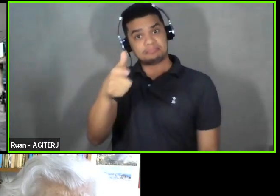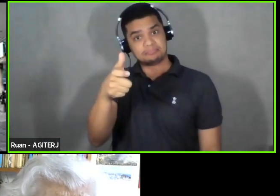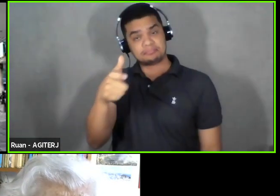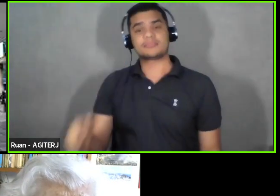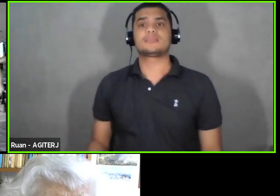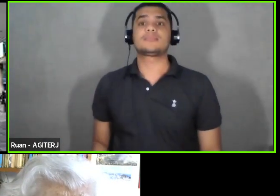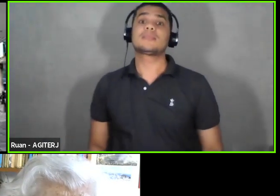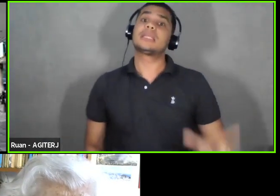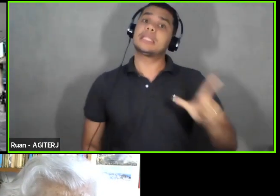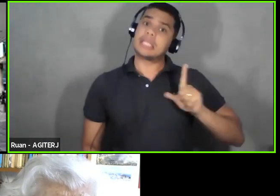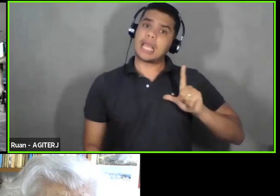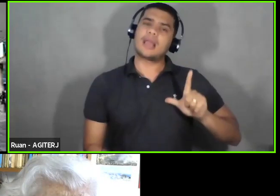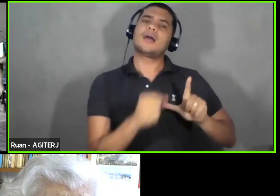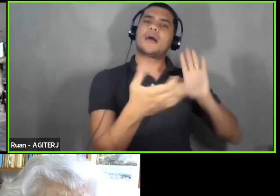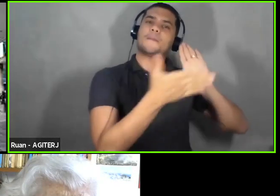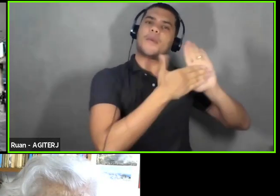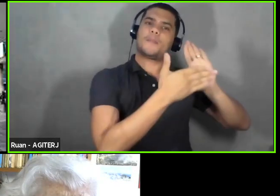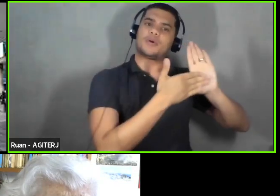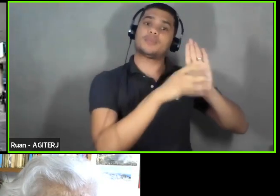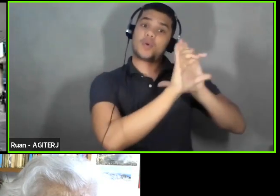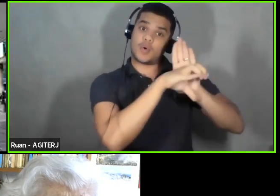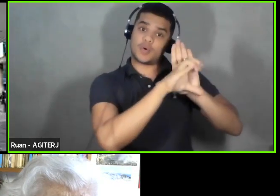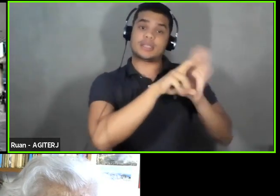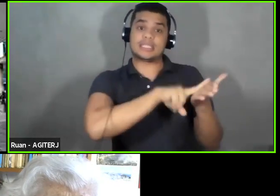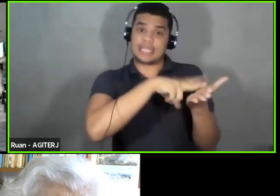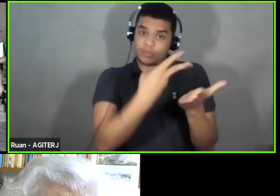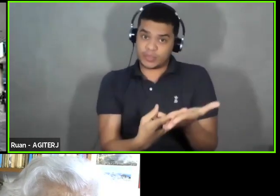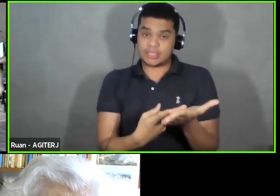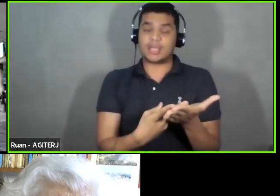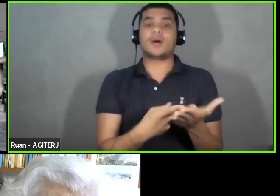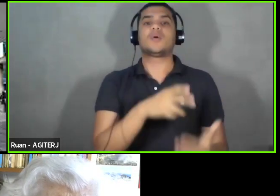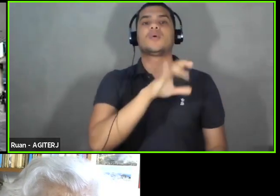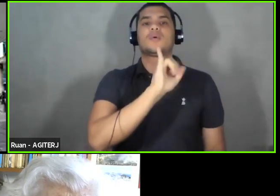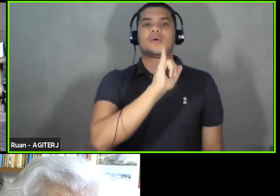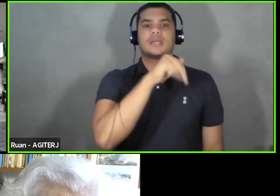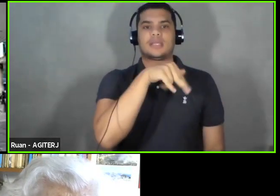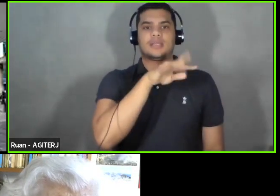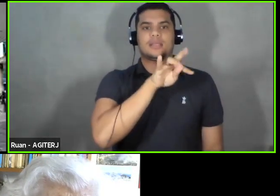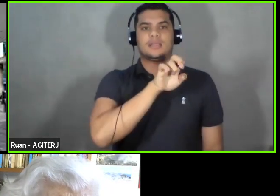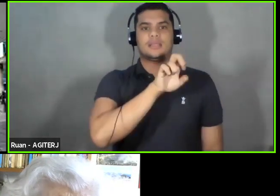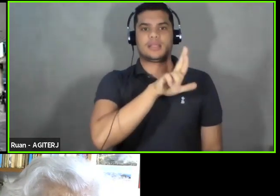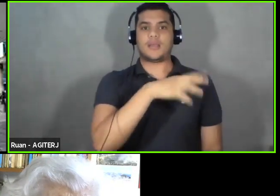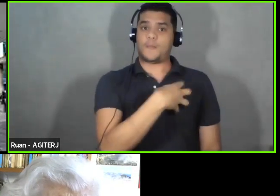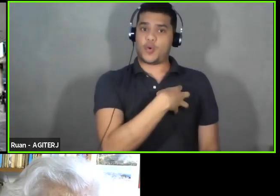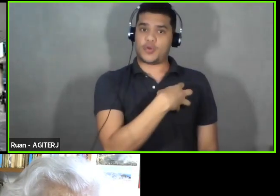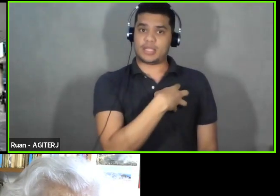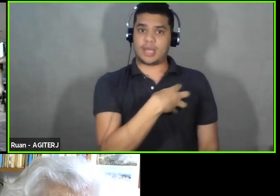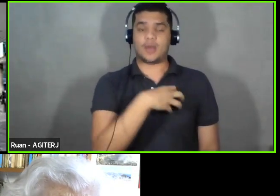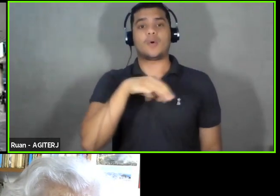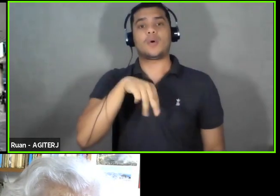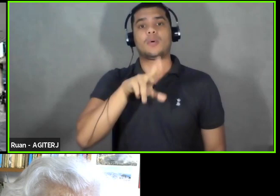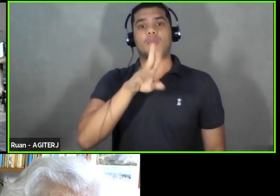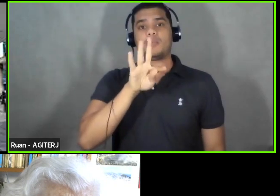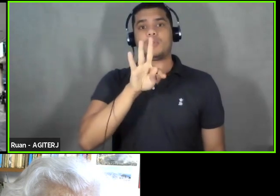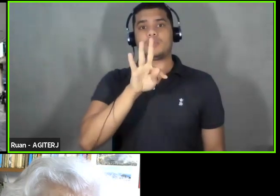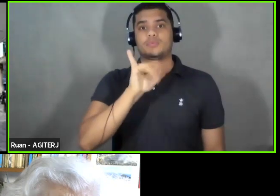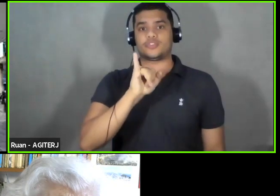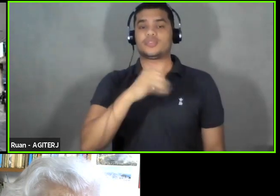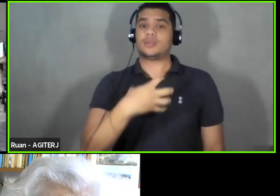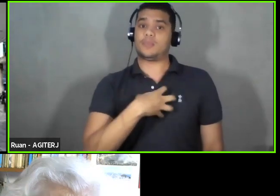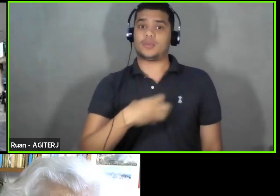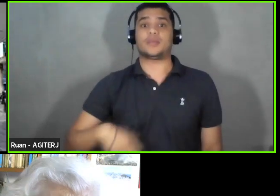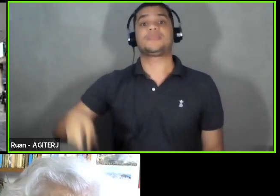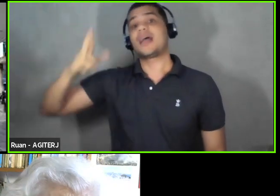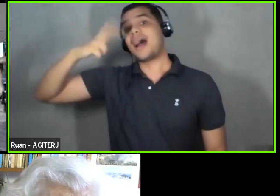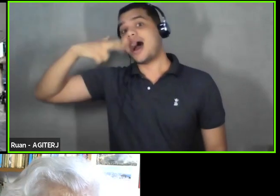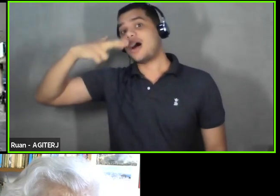emergindo a proposta dos conceitos de tradução intermodal e multimodal. O Rafael da Mata,